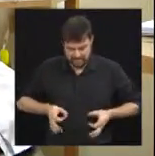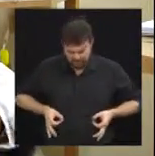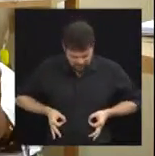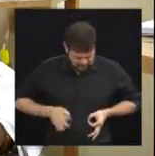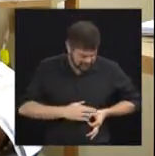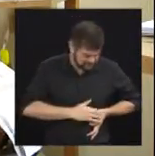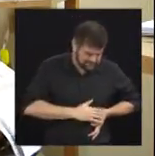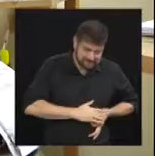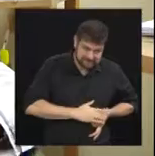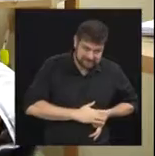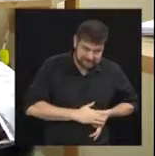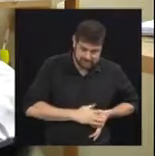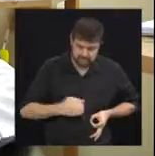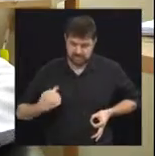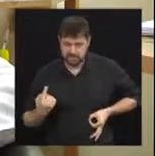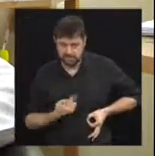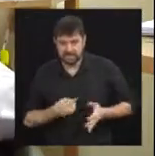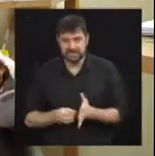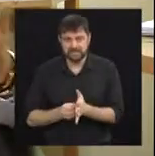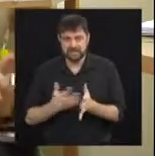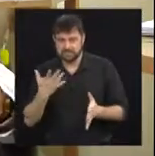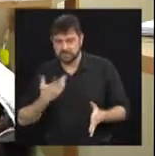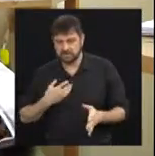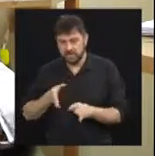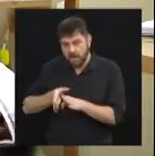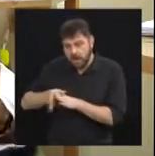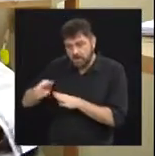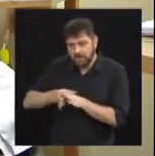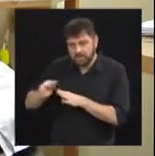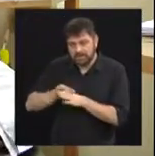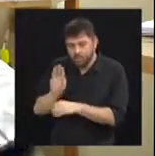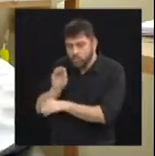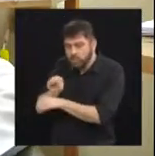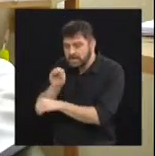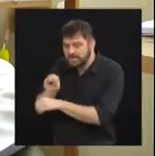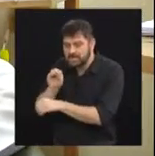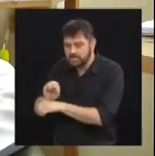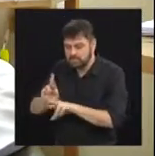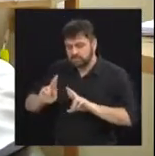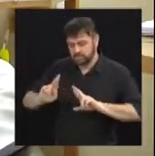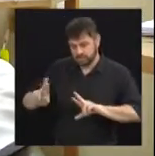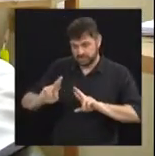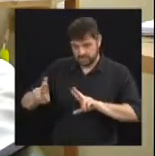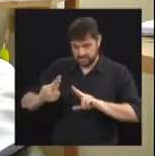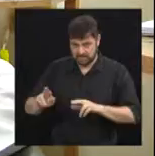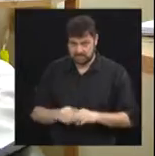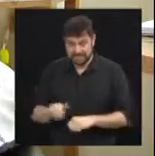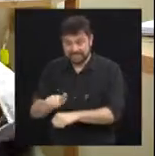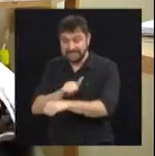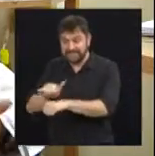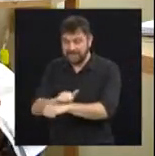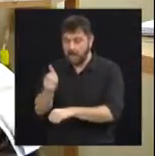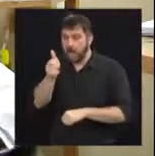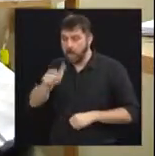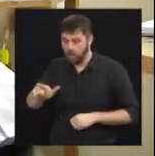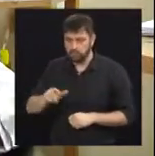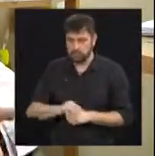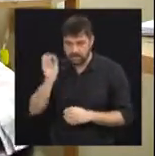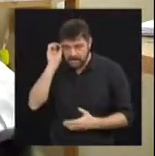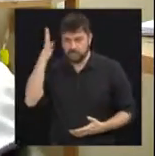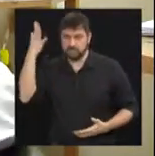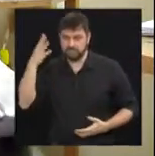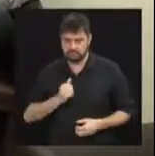ovários, muitas das vezes nós indicamos outros tipos de tratamento dentro da reprodução humana, por serem mais